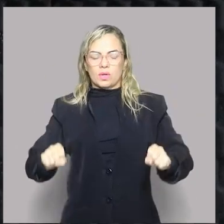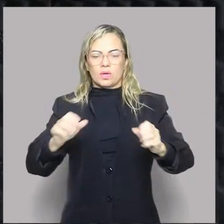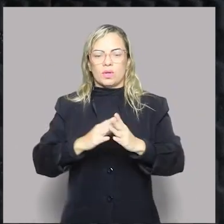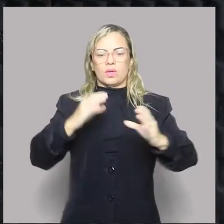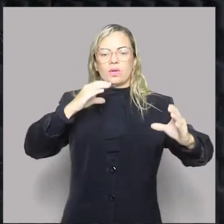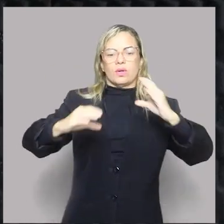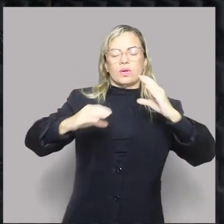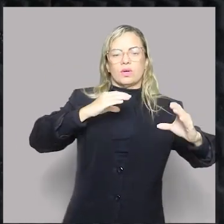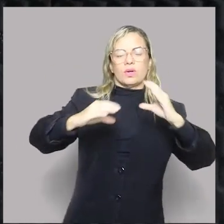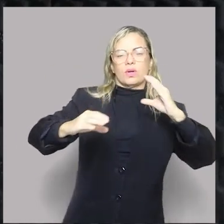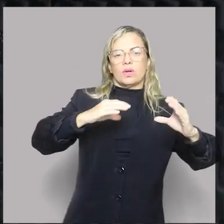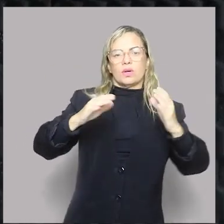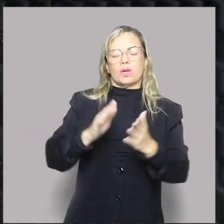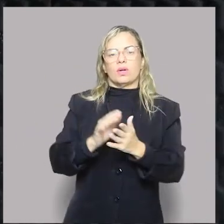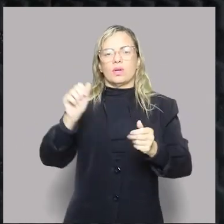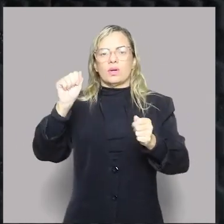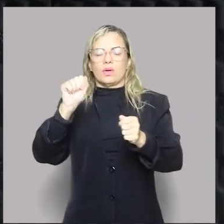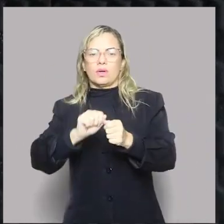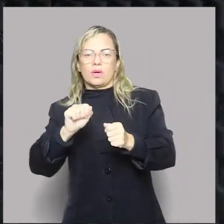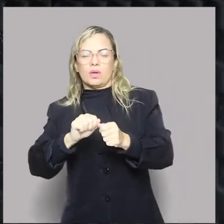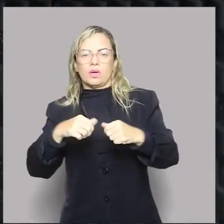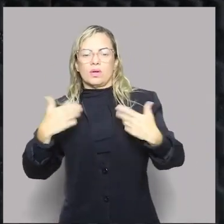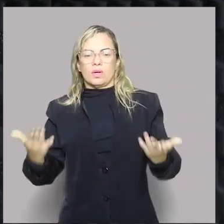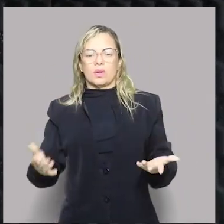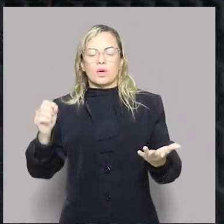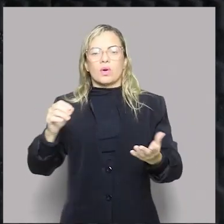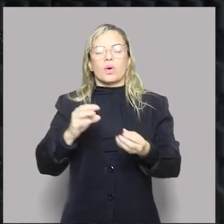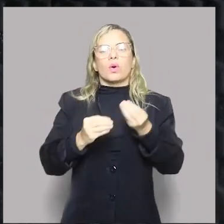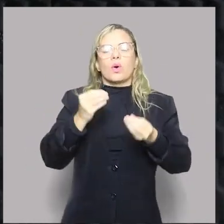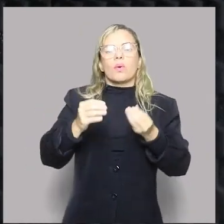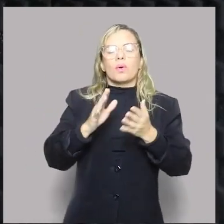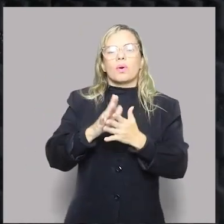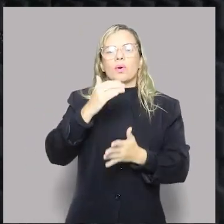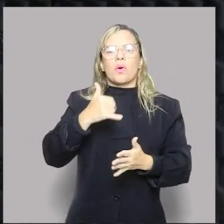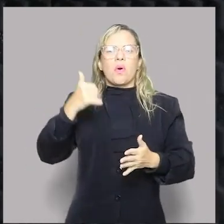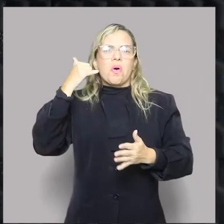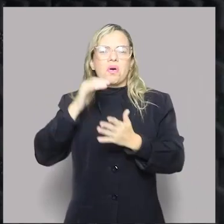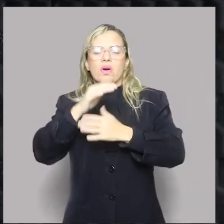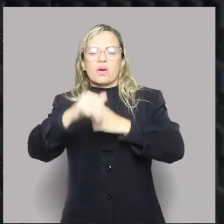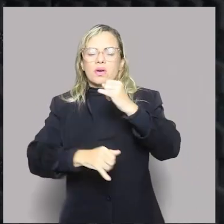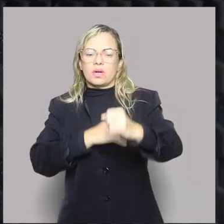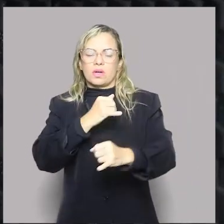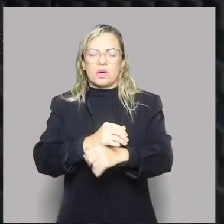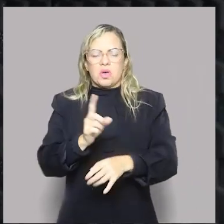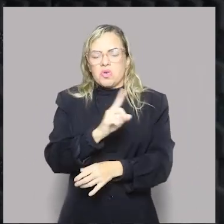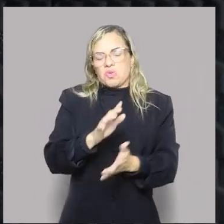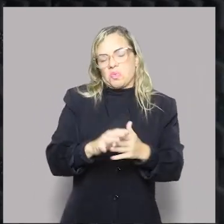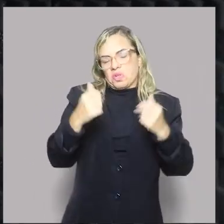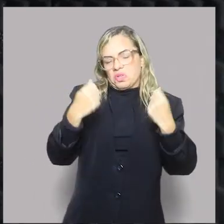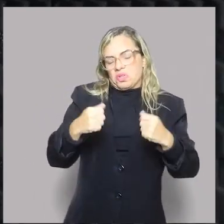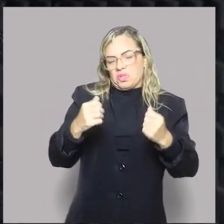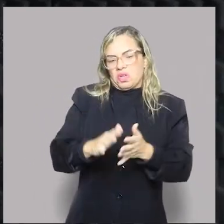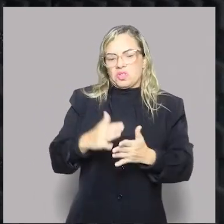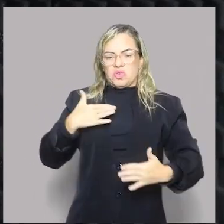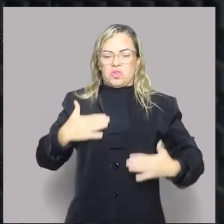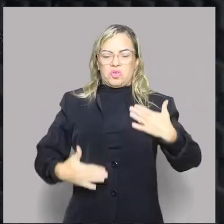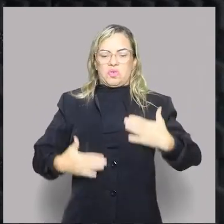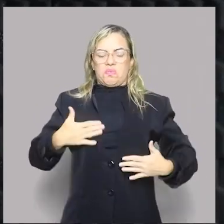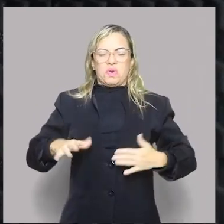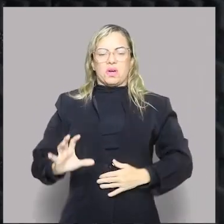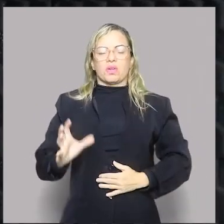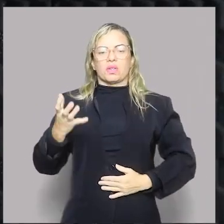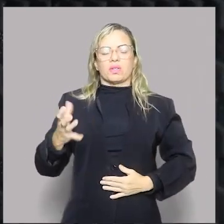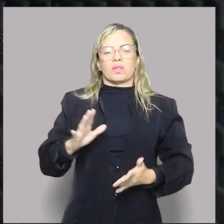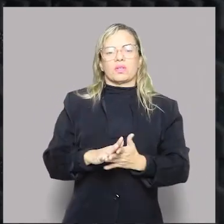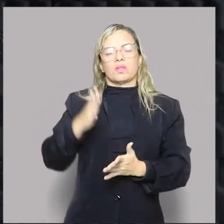também uma frase de fechamento, relembrando que isso que nós estamos fazendo é um microtexto. E se ele é um